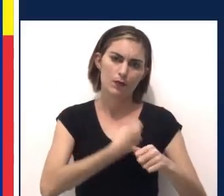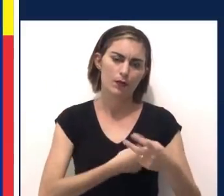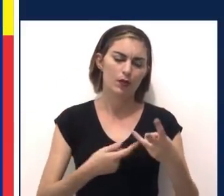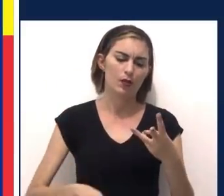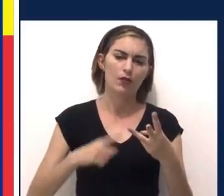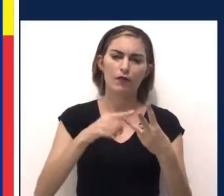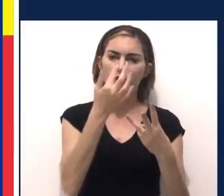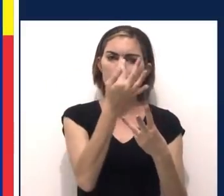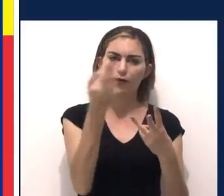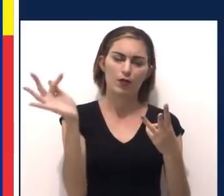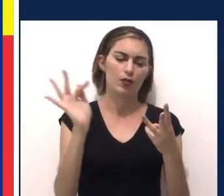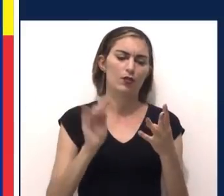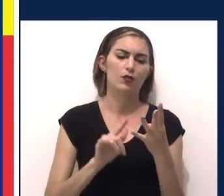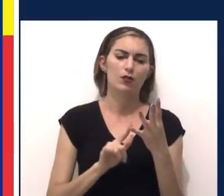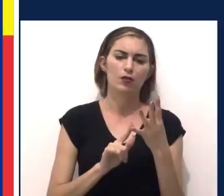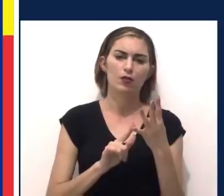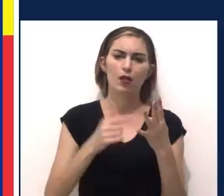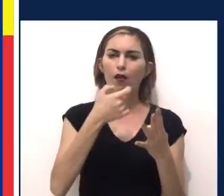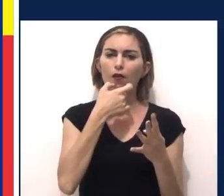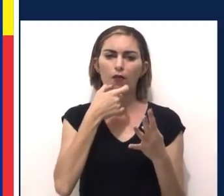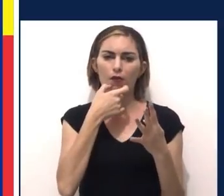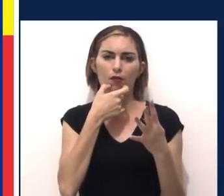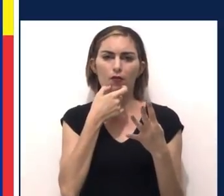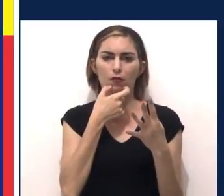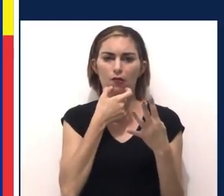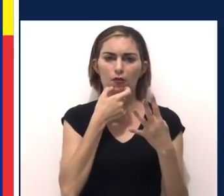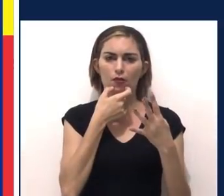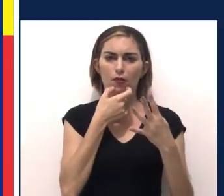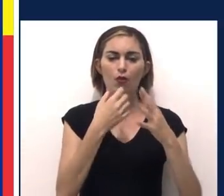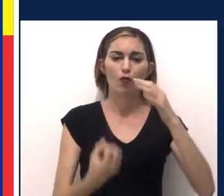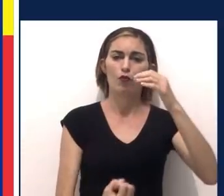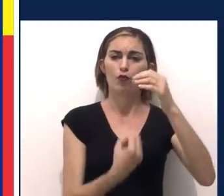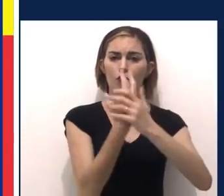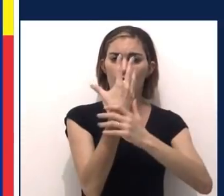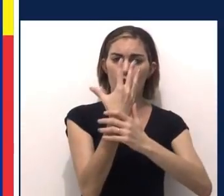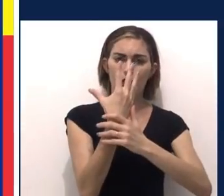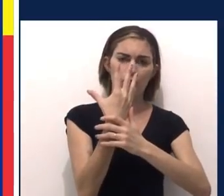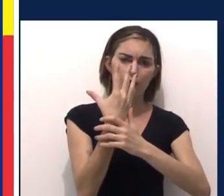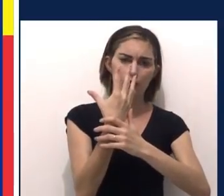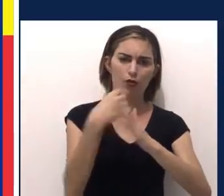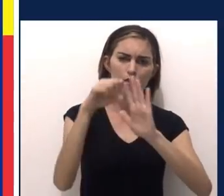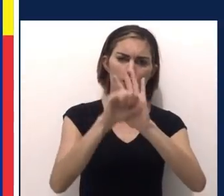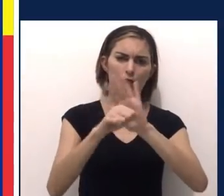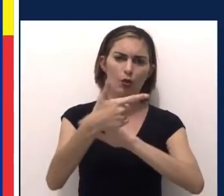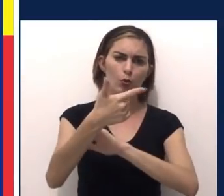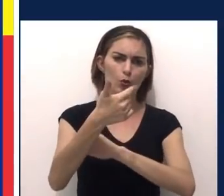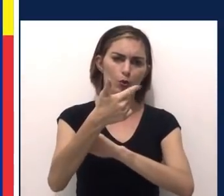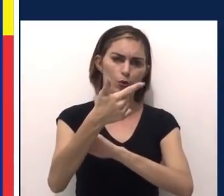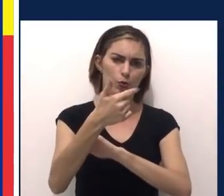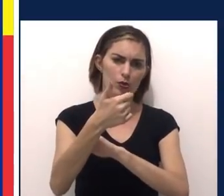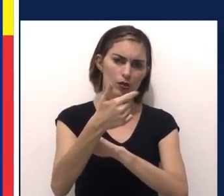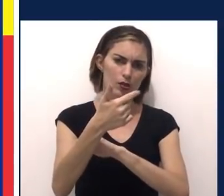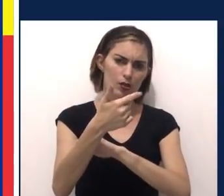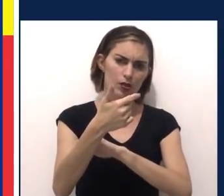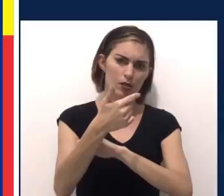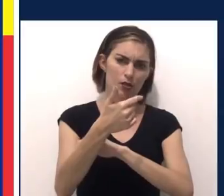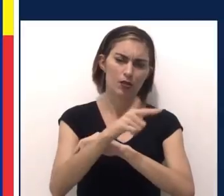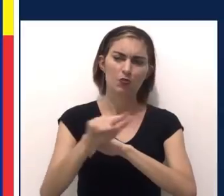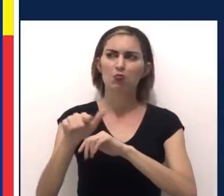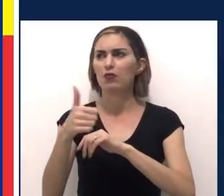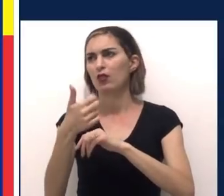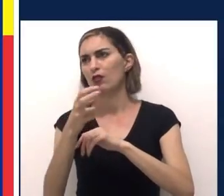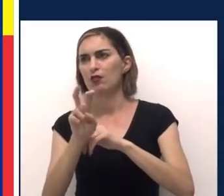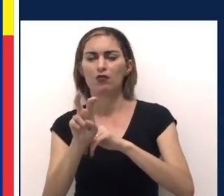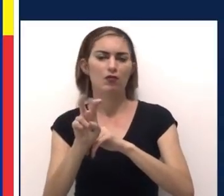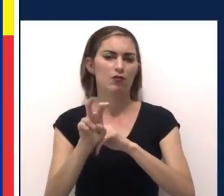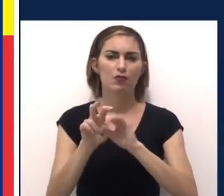Espanha, França, Inglaterra. Formaram-se entre os séculos XII e